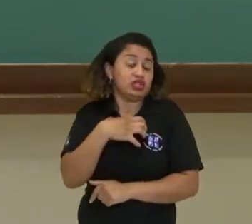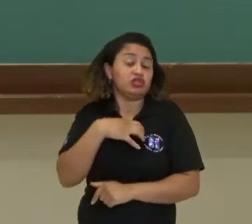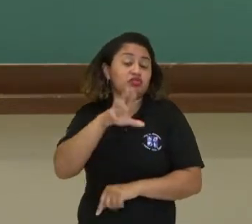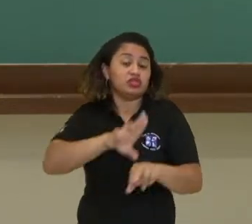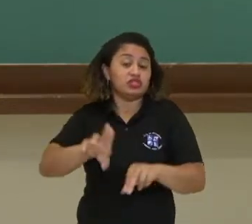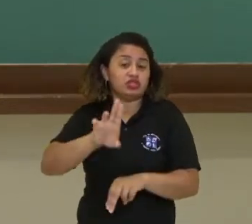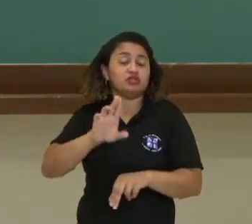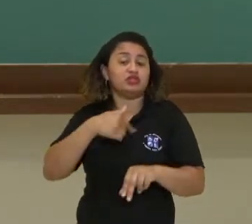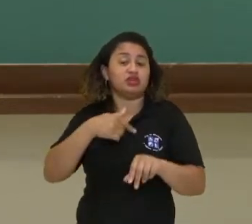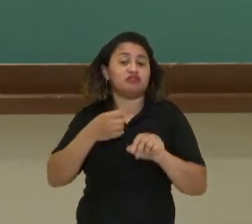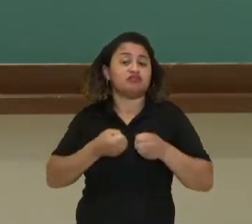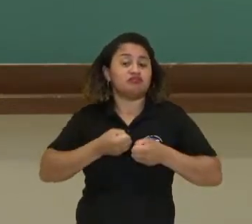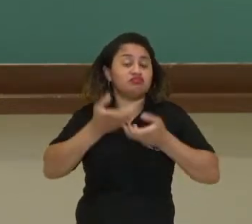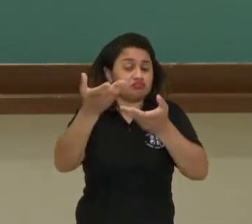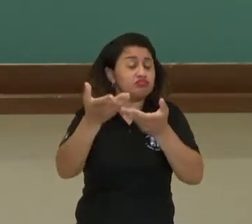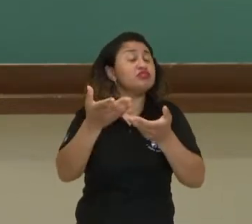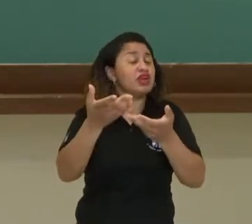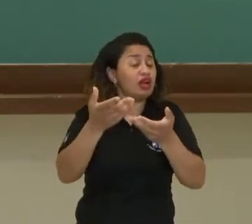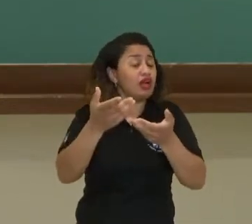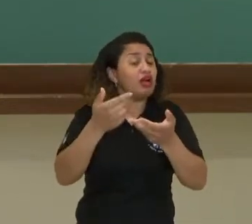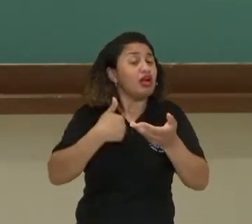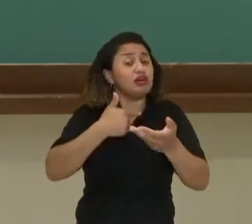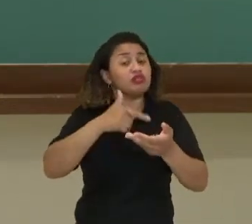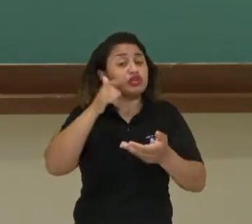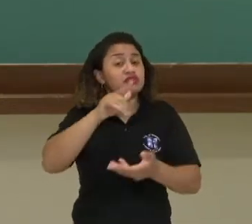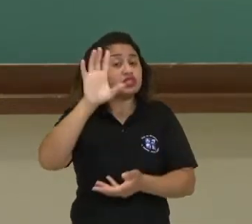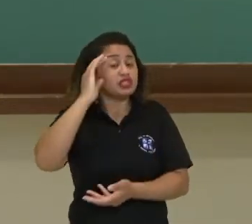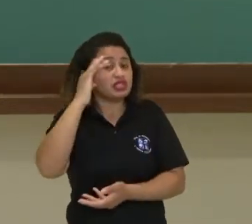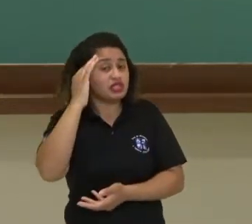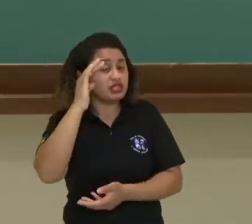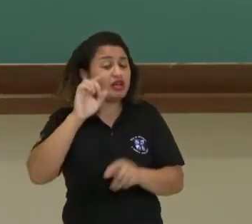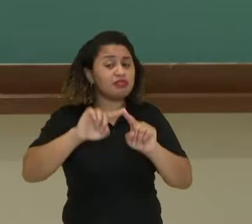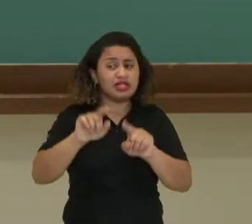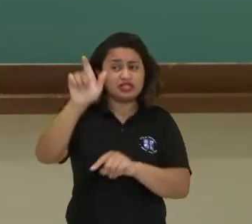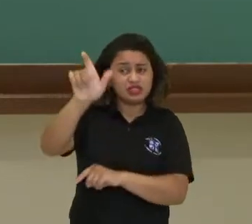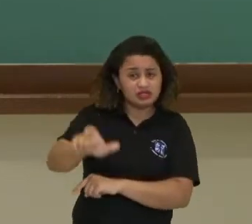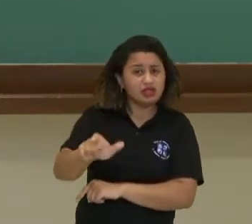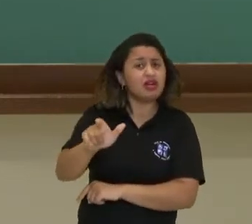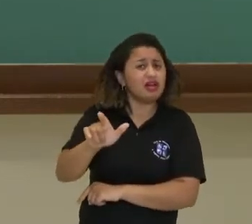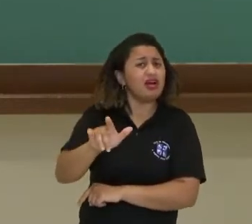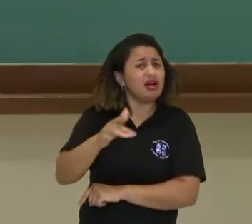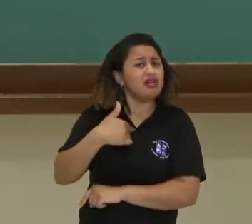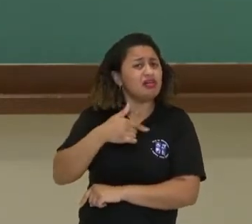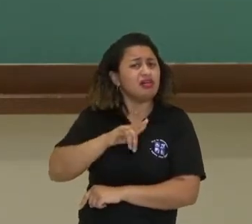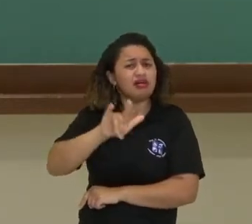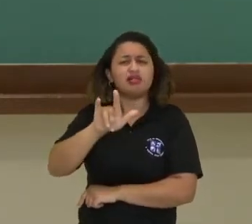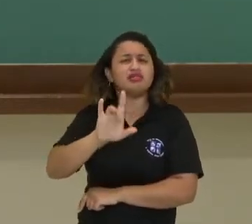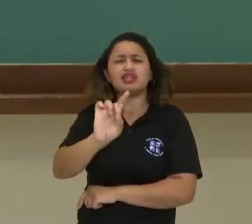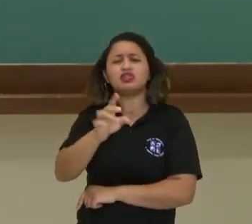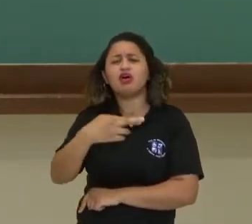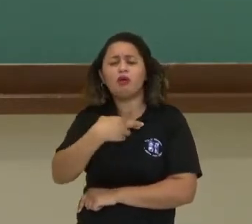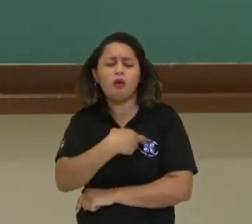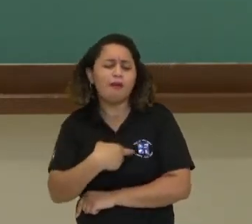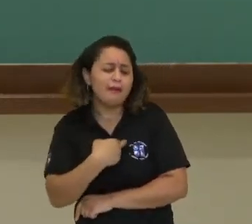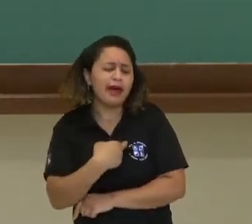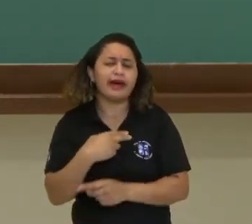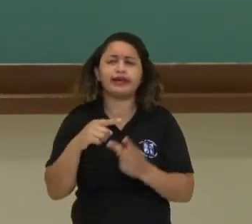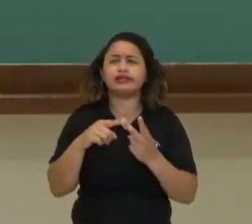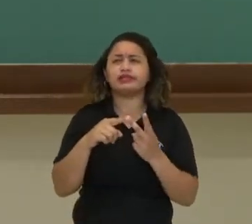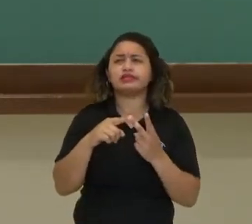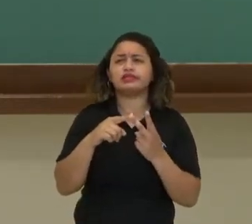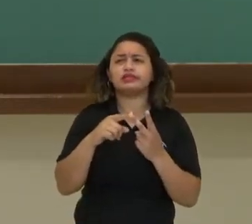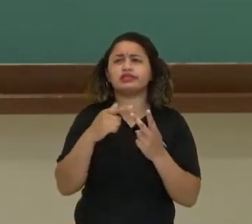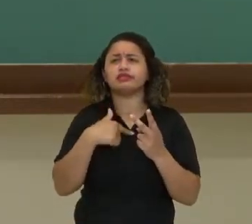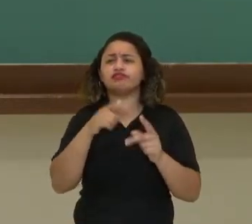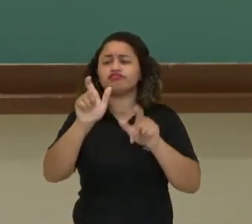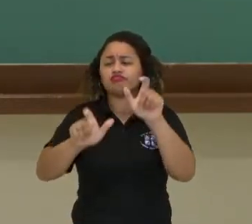mas diga para pessoa que você ama Diga para ela que você a ama e esse amor só o amor de romance Um Amor Entre